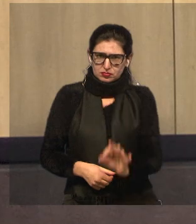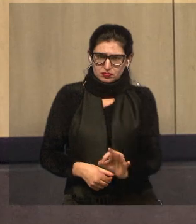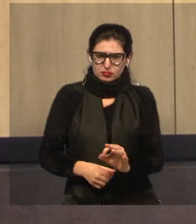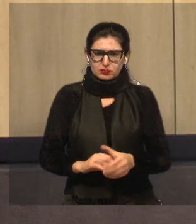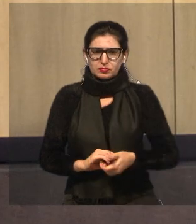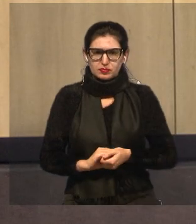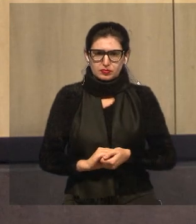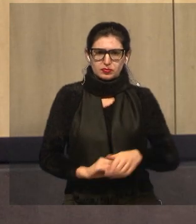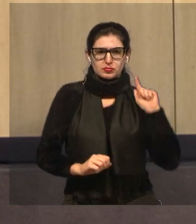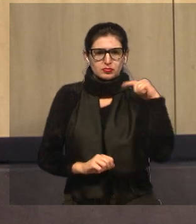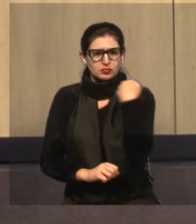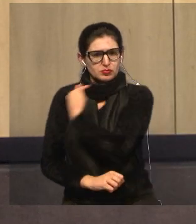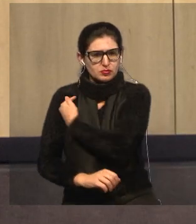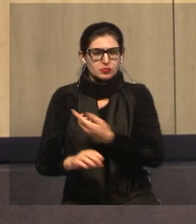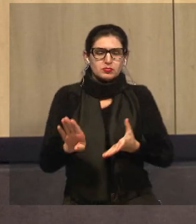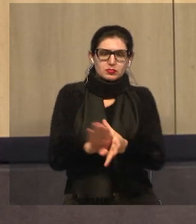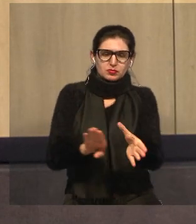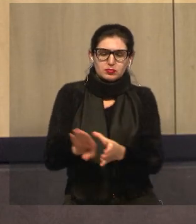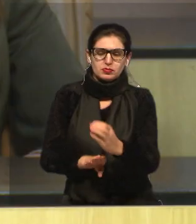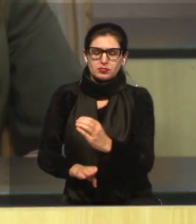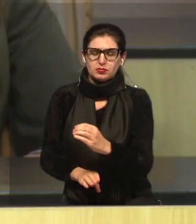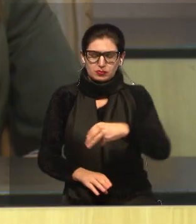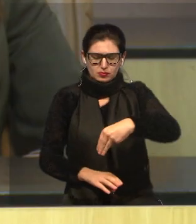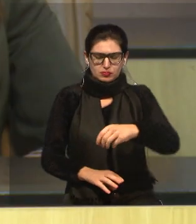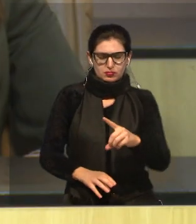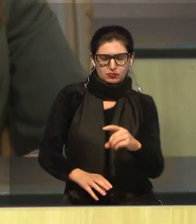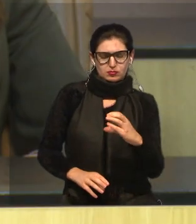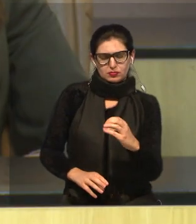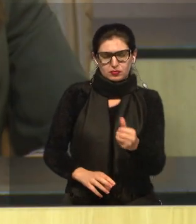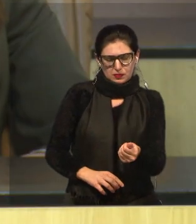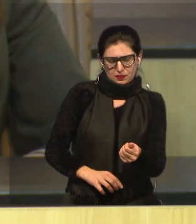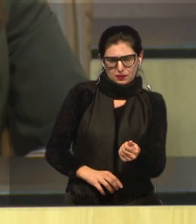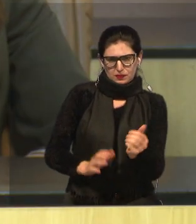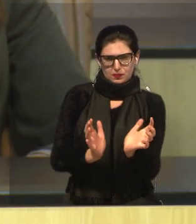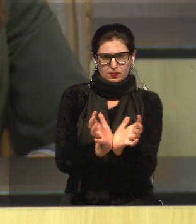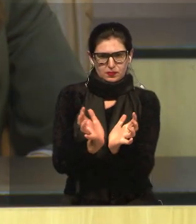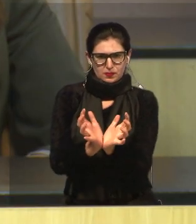E nós, conselheiros do CMDCA,